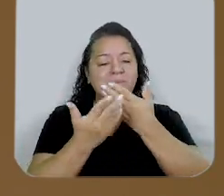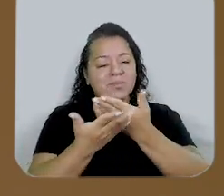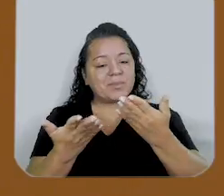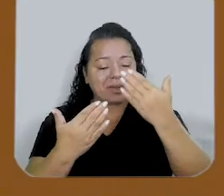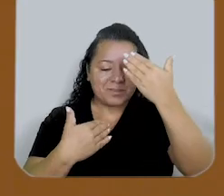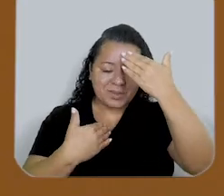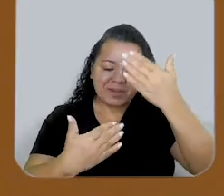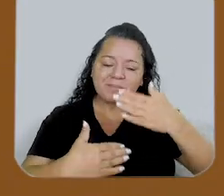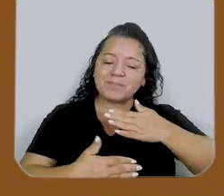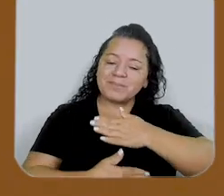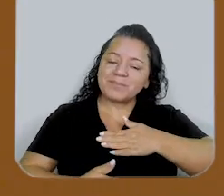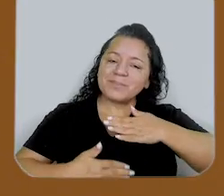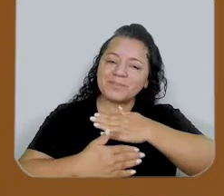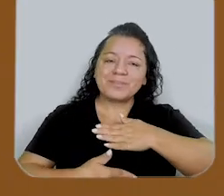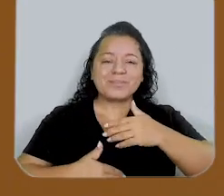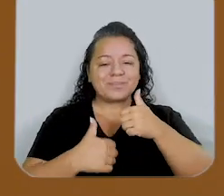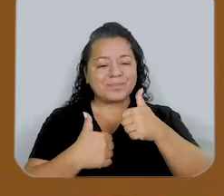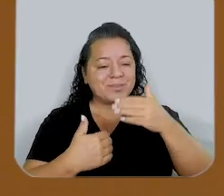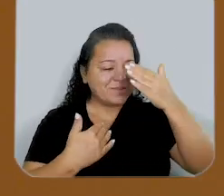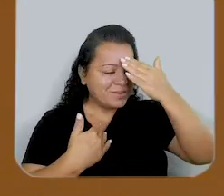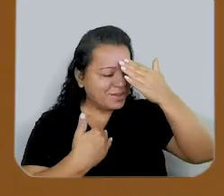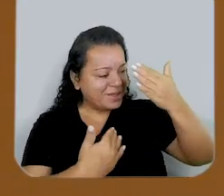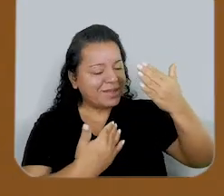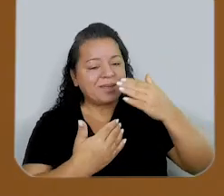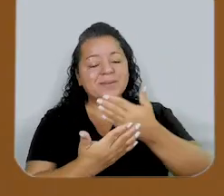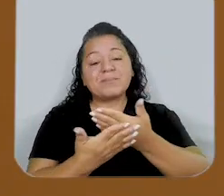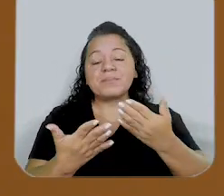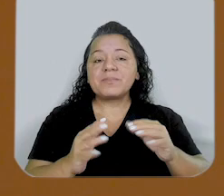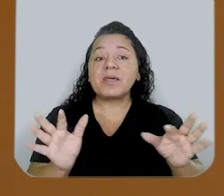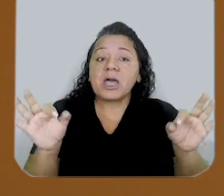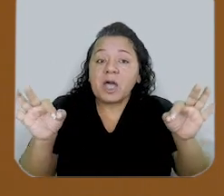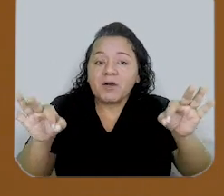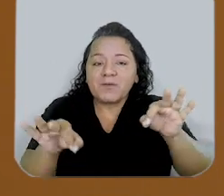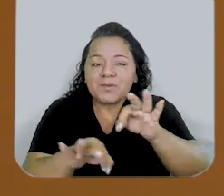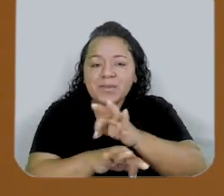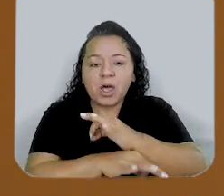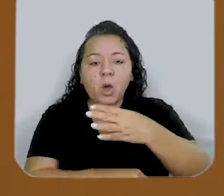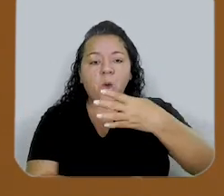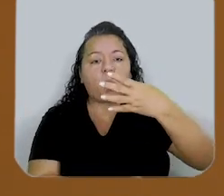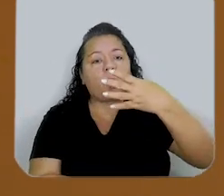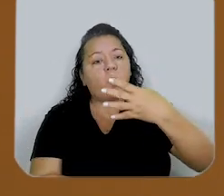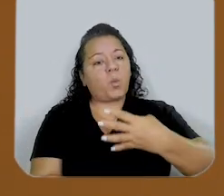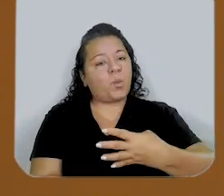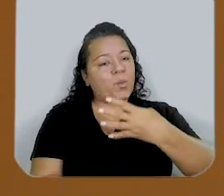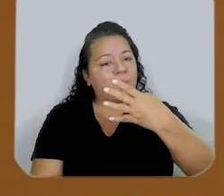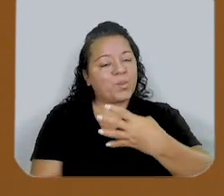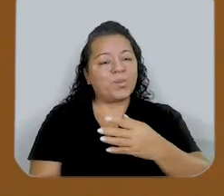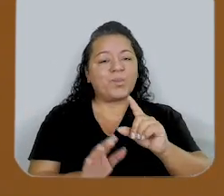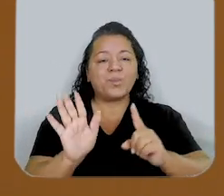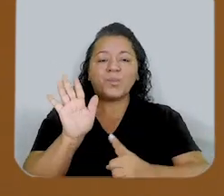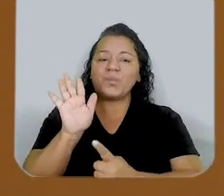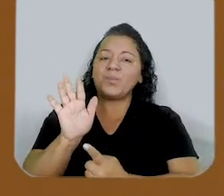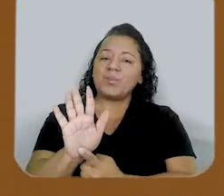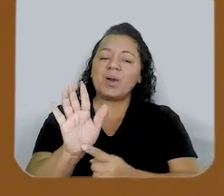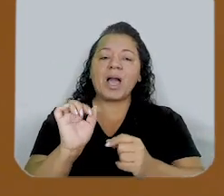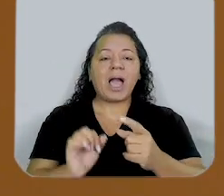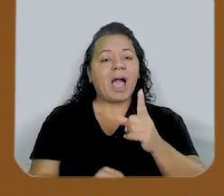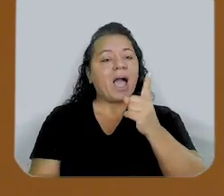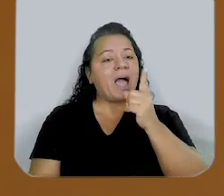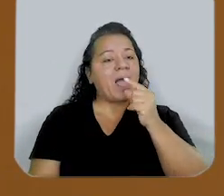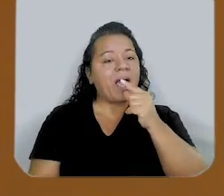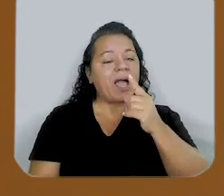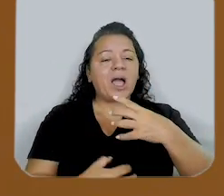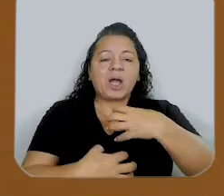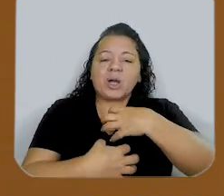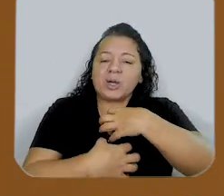prazer. Obrigado, Gustavo. Chegamos ao final do 4º episódio do Festival Águas que Me Tocam e o tema de hoje,